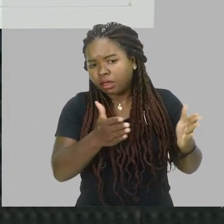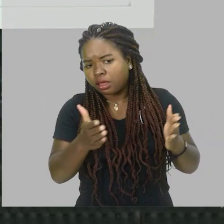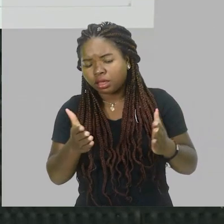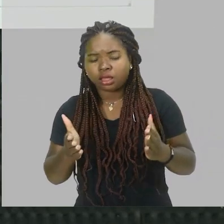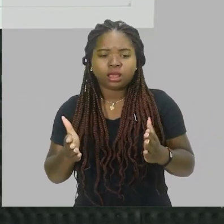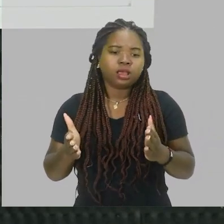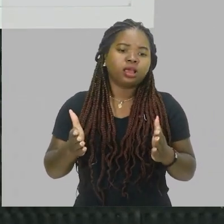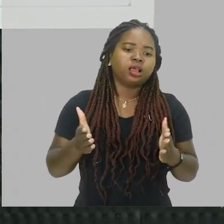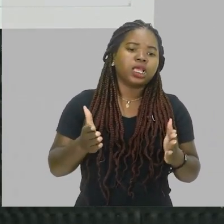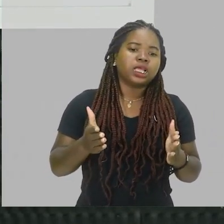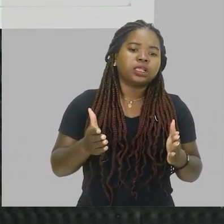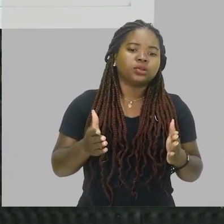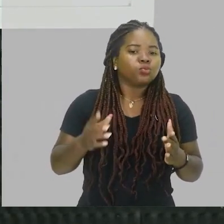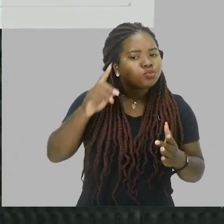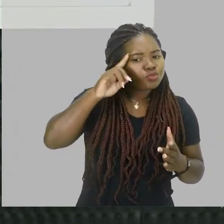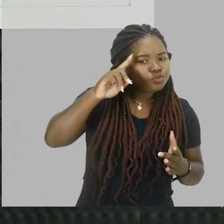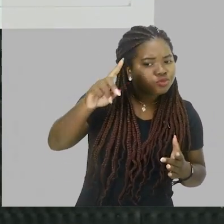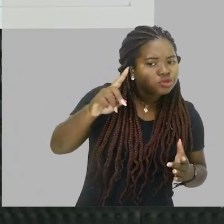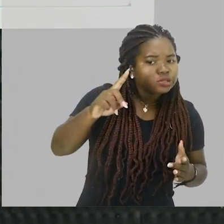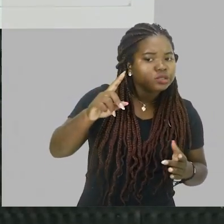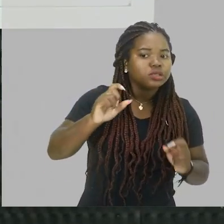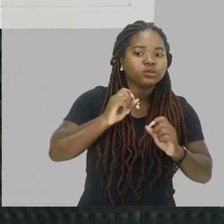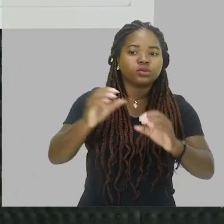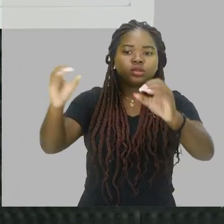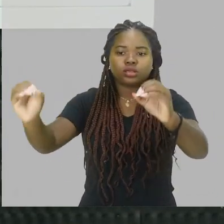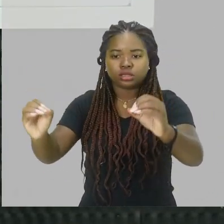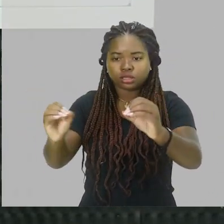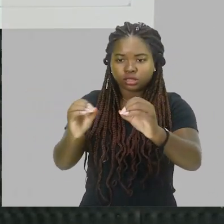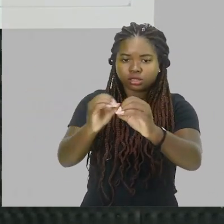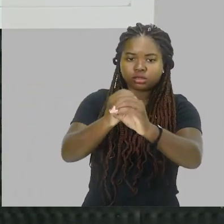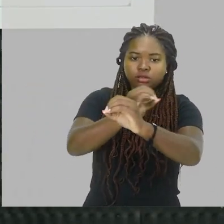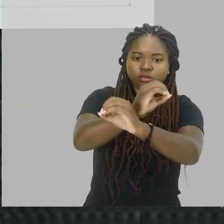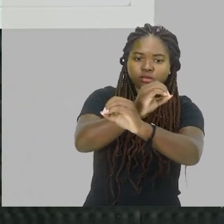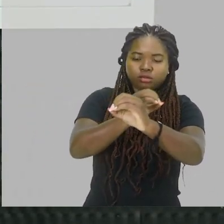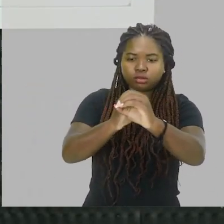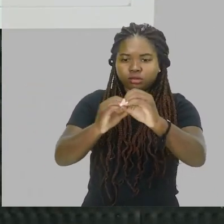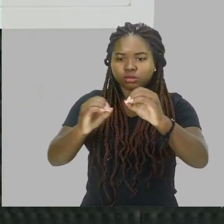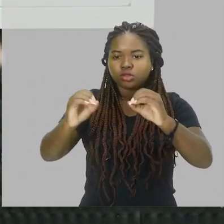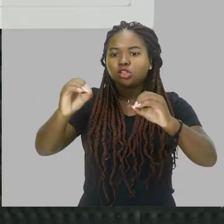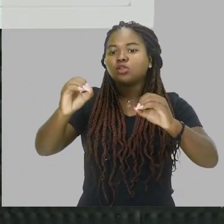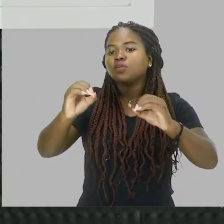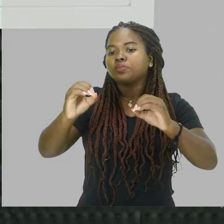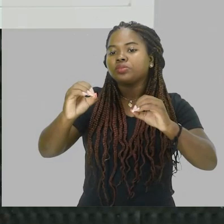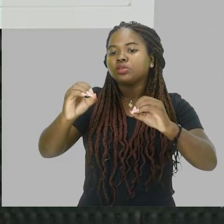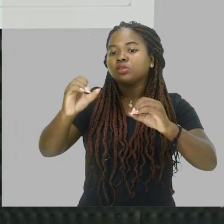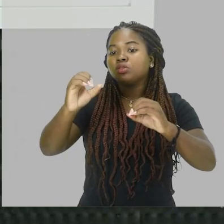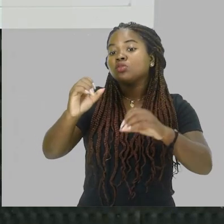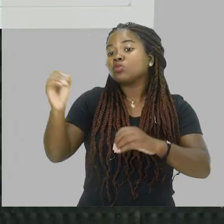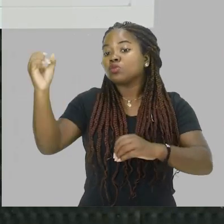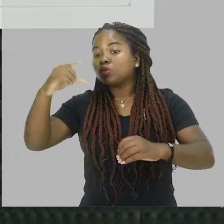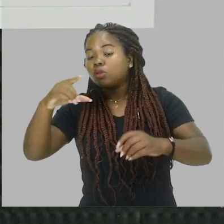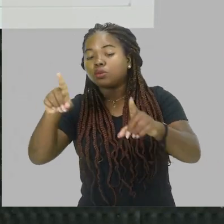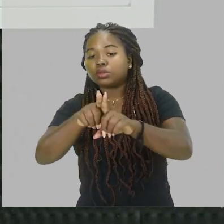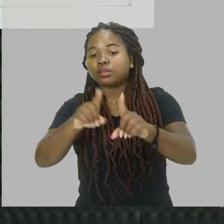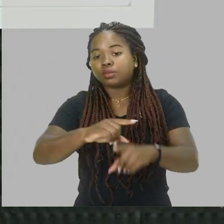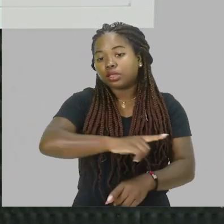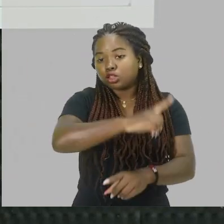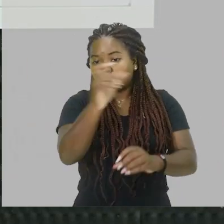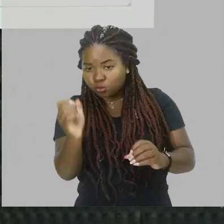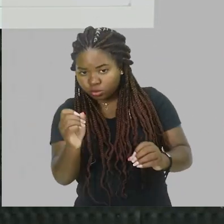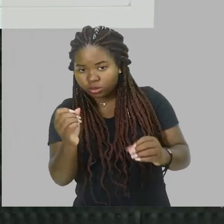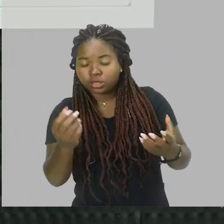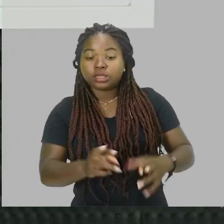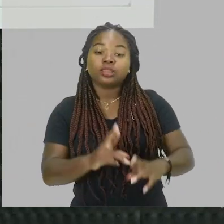em que esses eclipses, tanto o eclipse lunar quanto o eclipse solar, né, que há uma diferença entre eles muito grande,